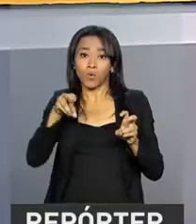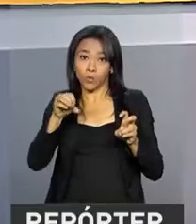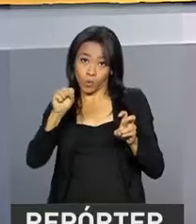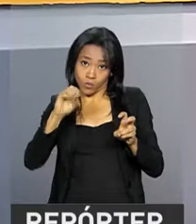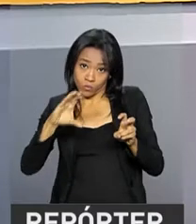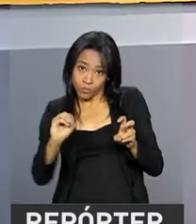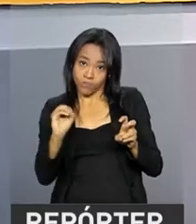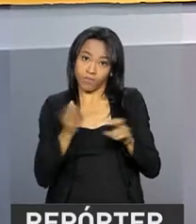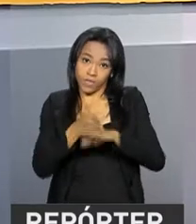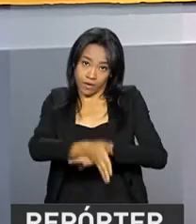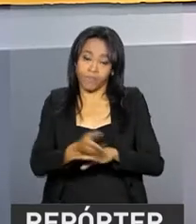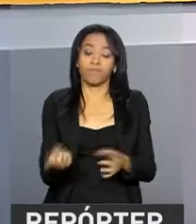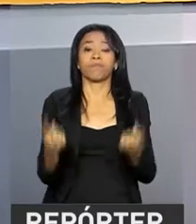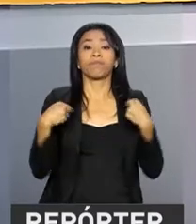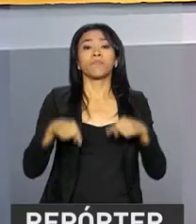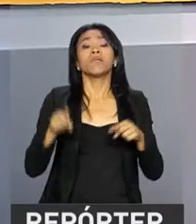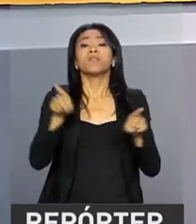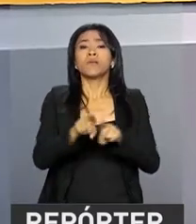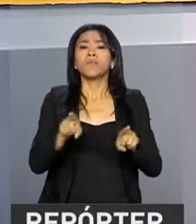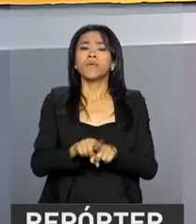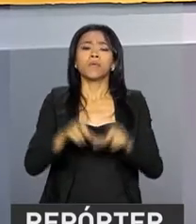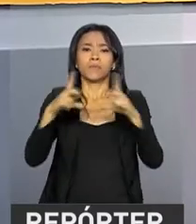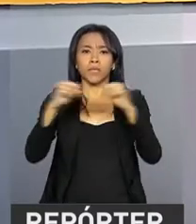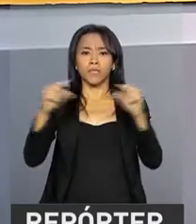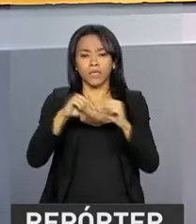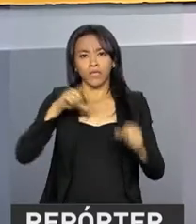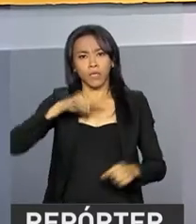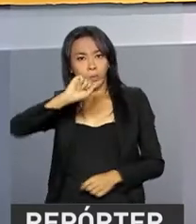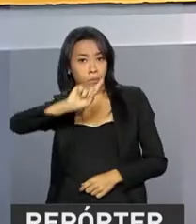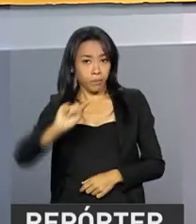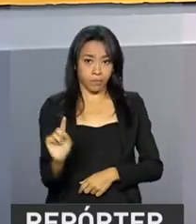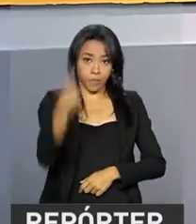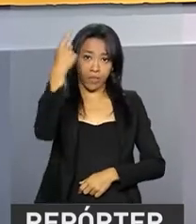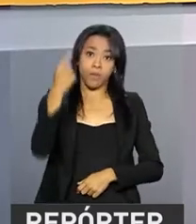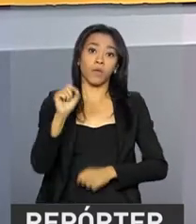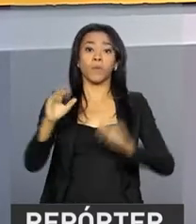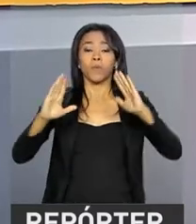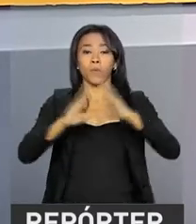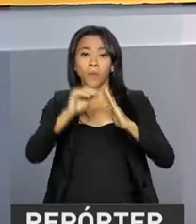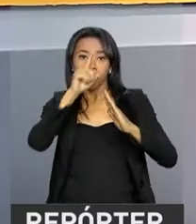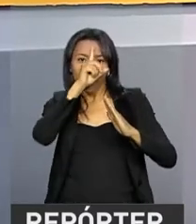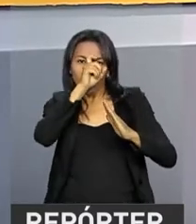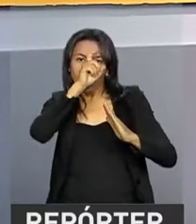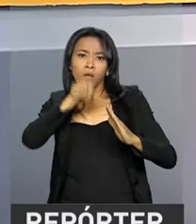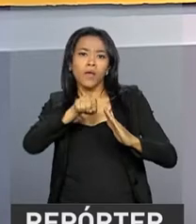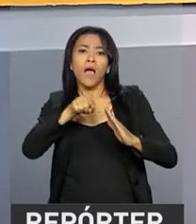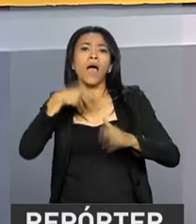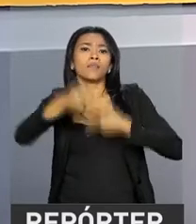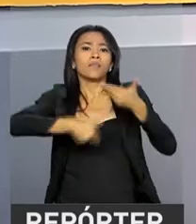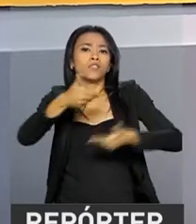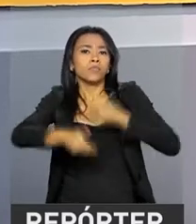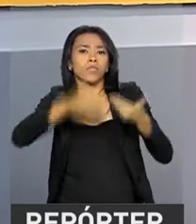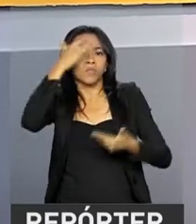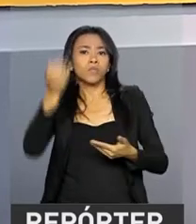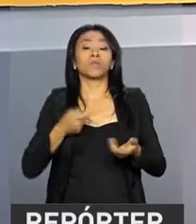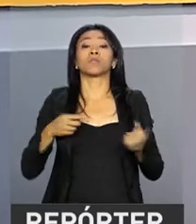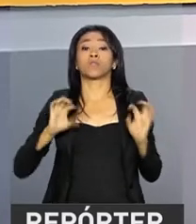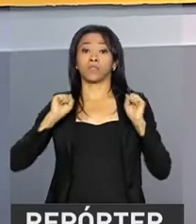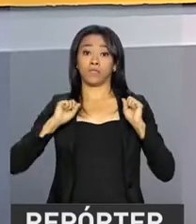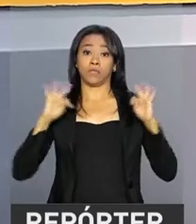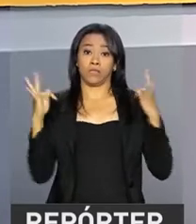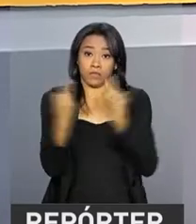o distrito federal tem agora o primeiro ambulatório destinado ao atendimento de pessoas trans travestis e